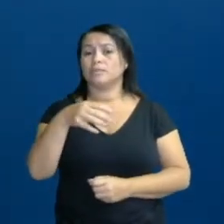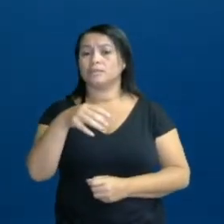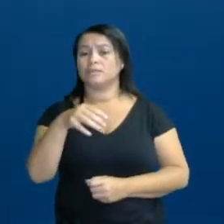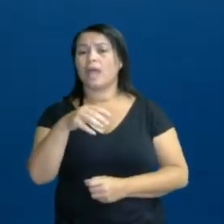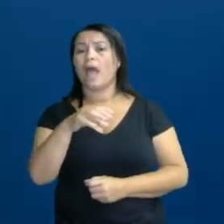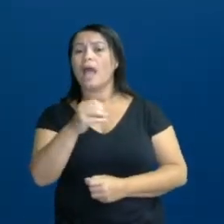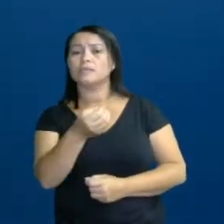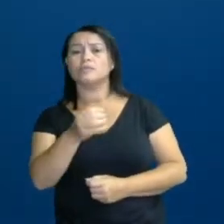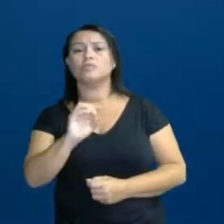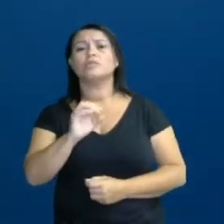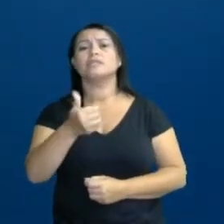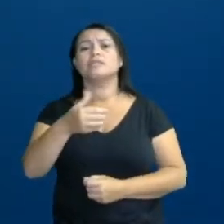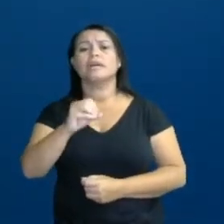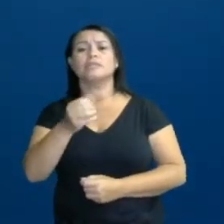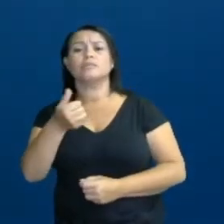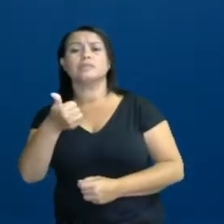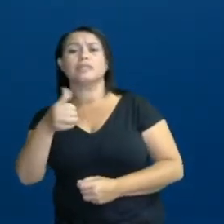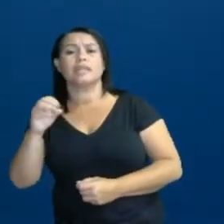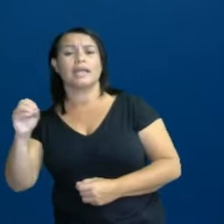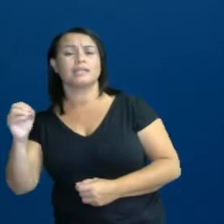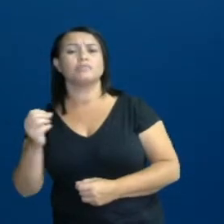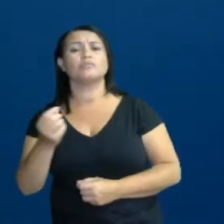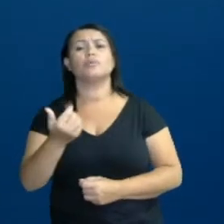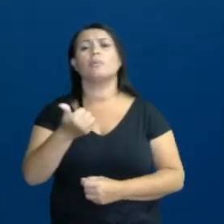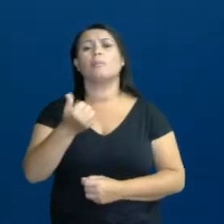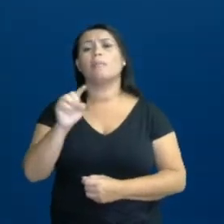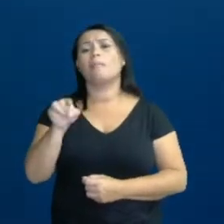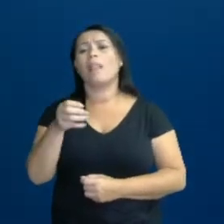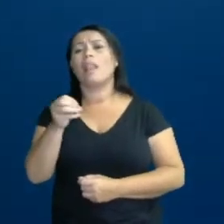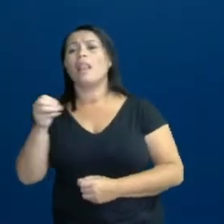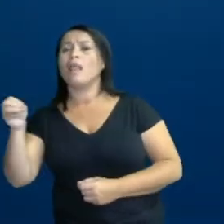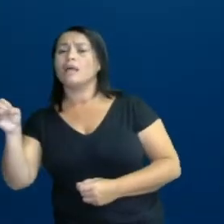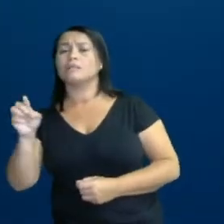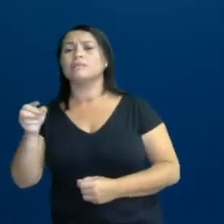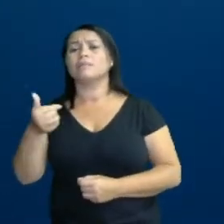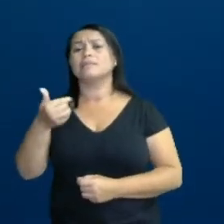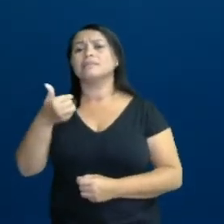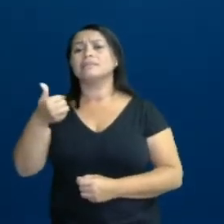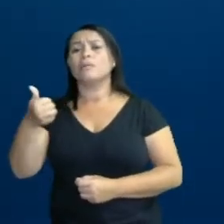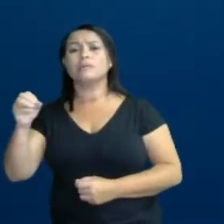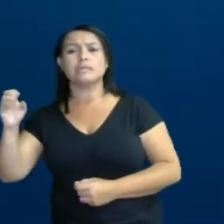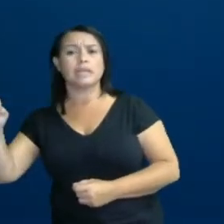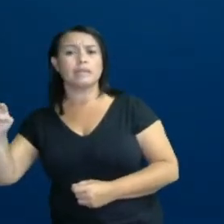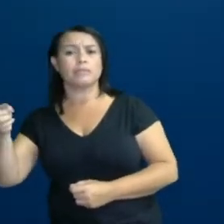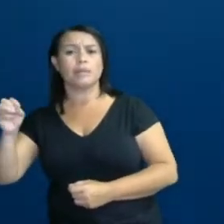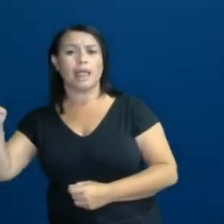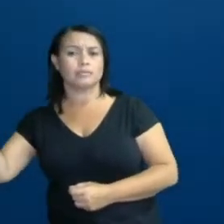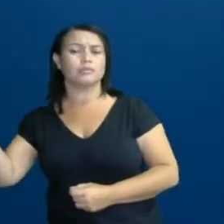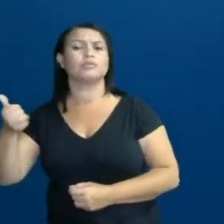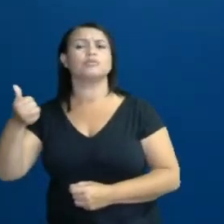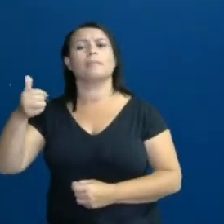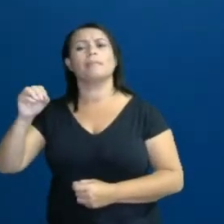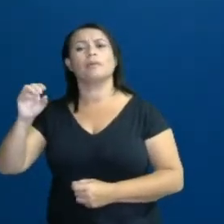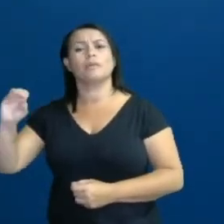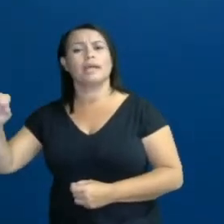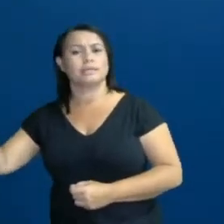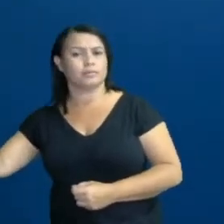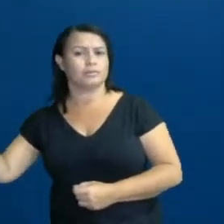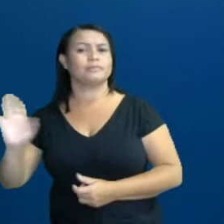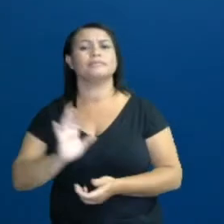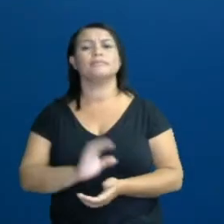centésimos, milésimos, décimos de milésimos, centésimos de milésimos e os milionésimos,